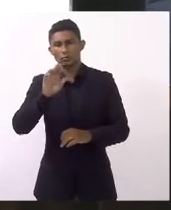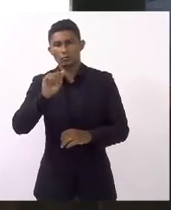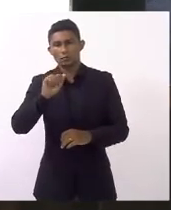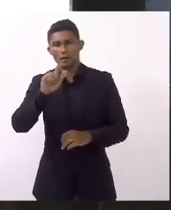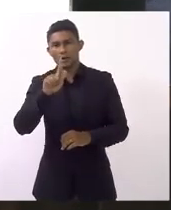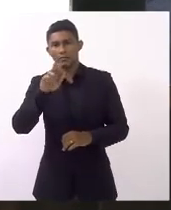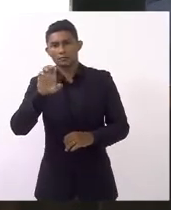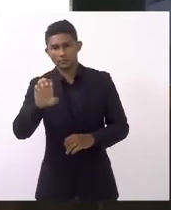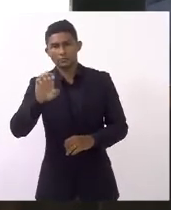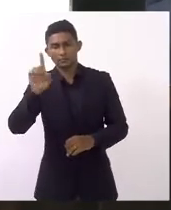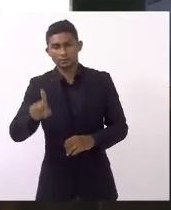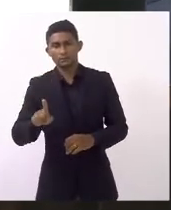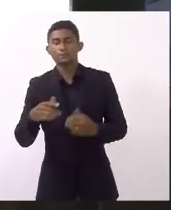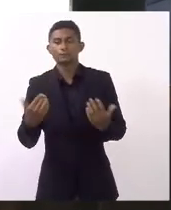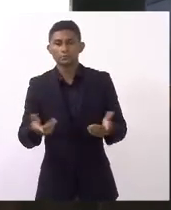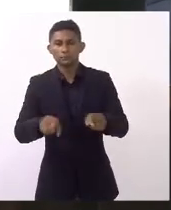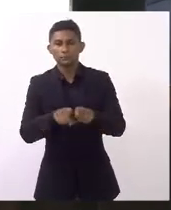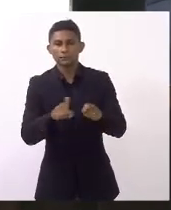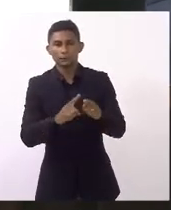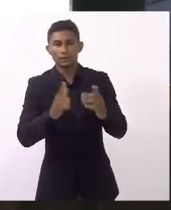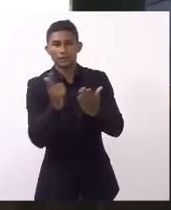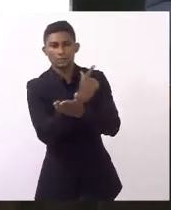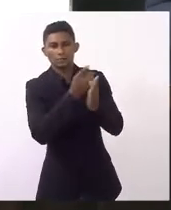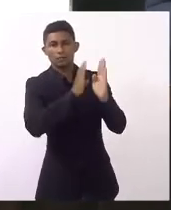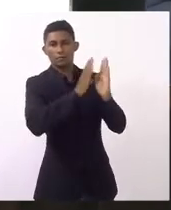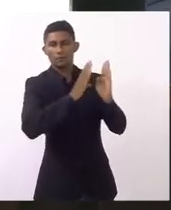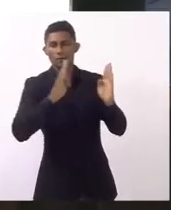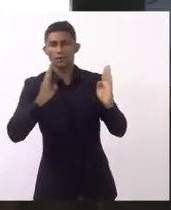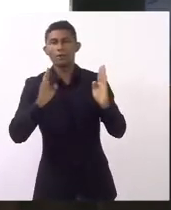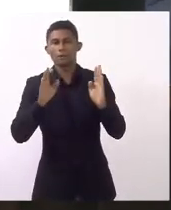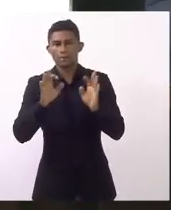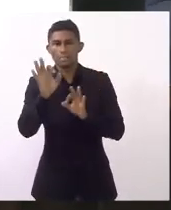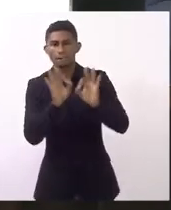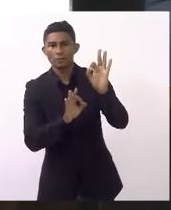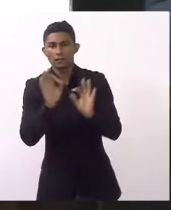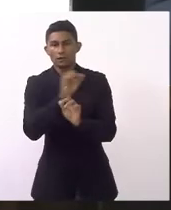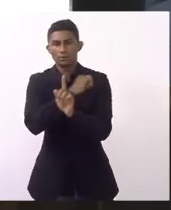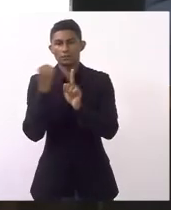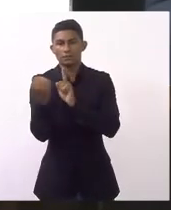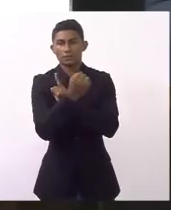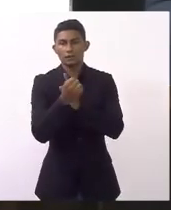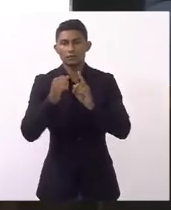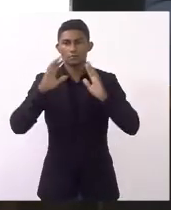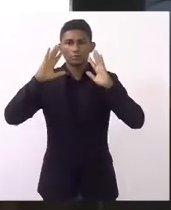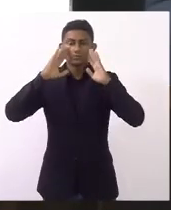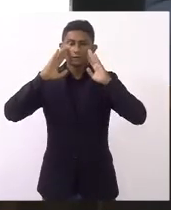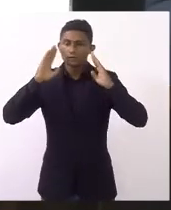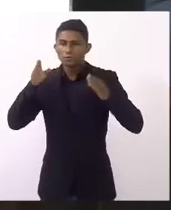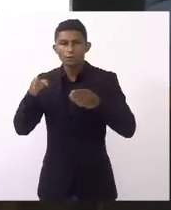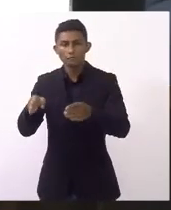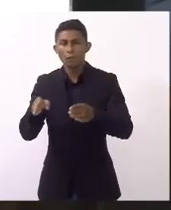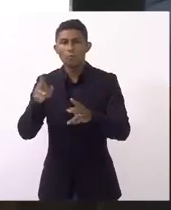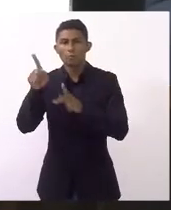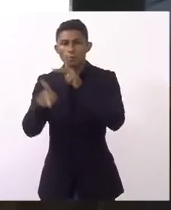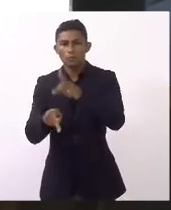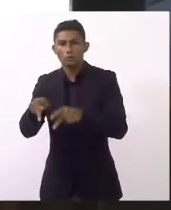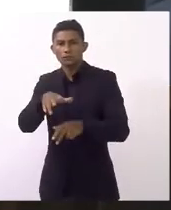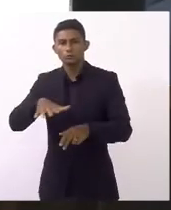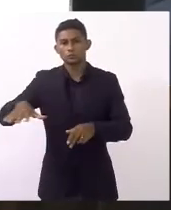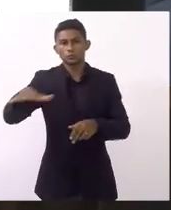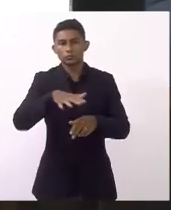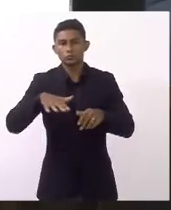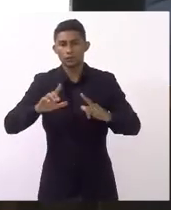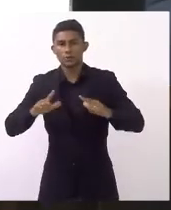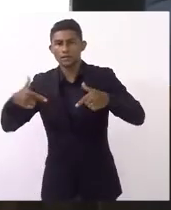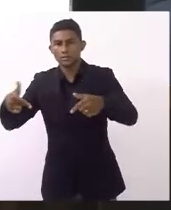da biblioteca mágica do Saber projetos sociais que visam atender a população com